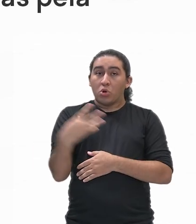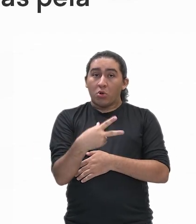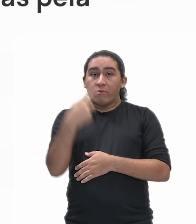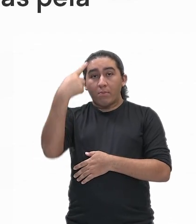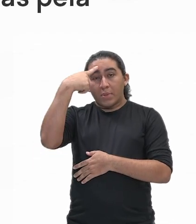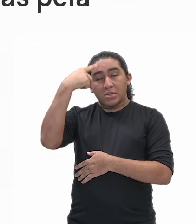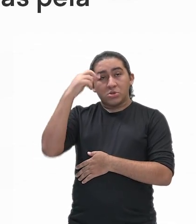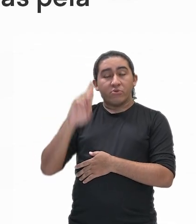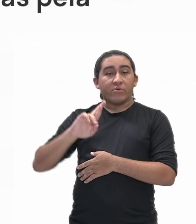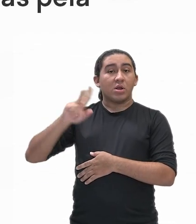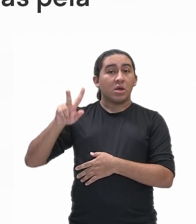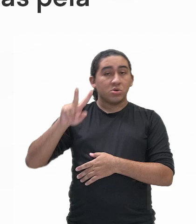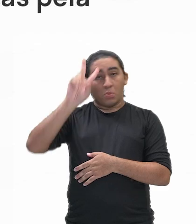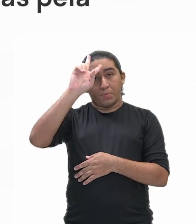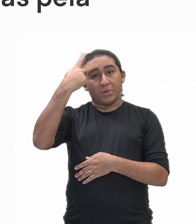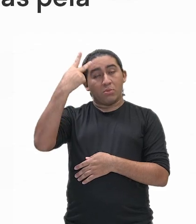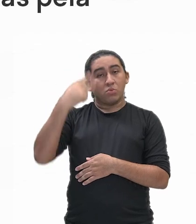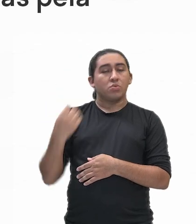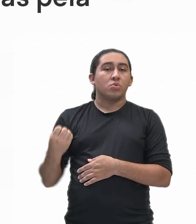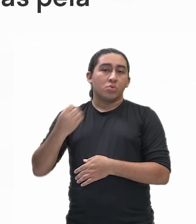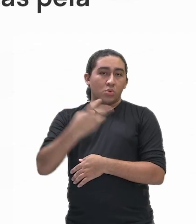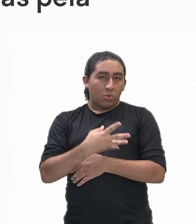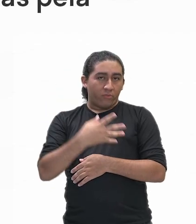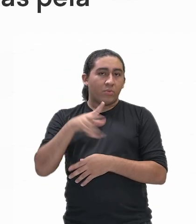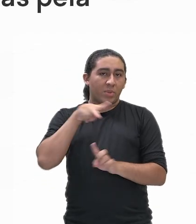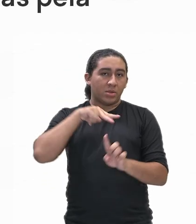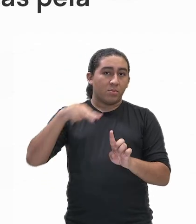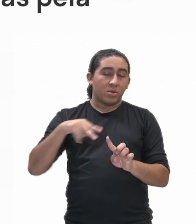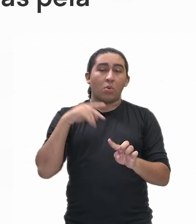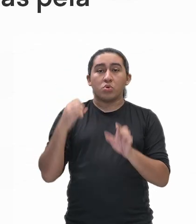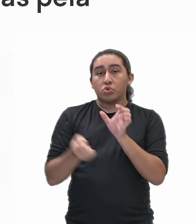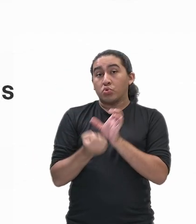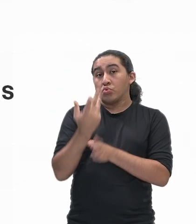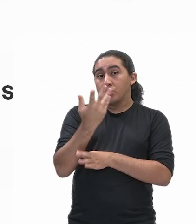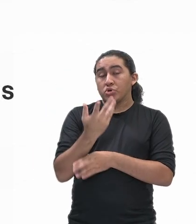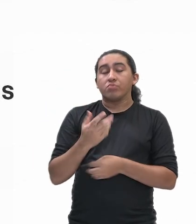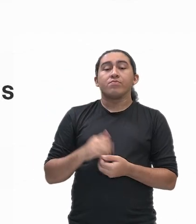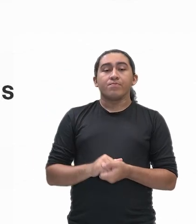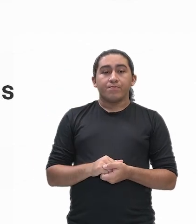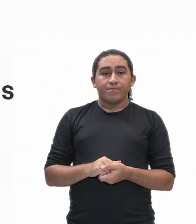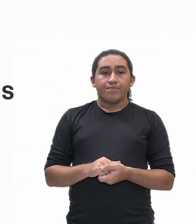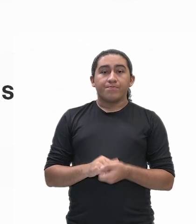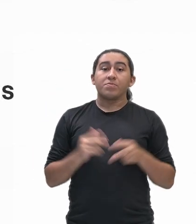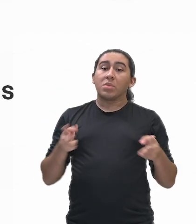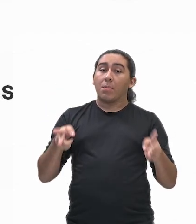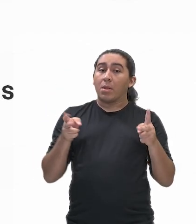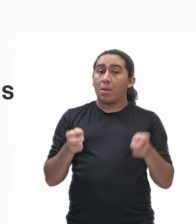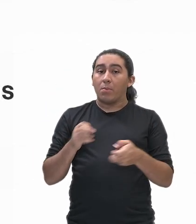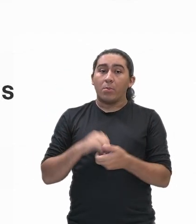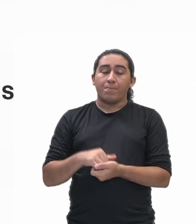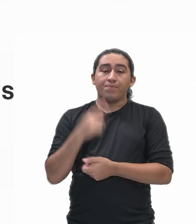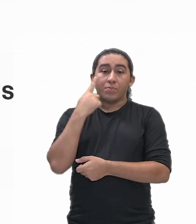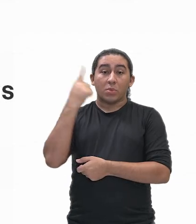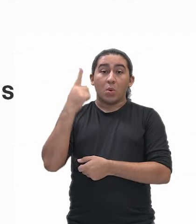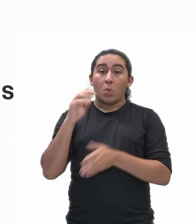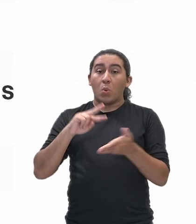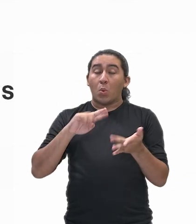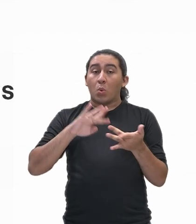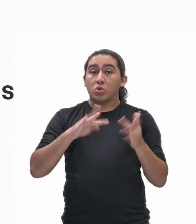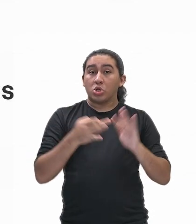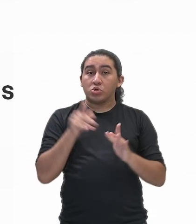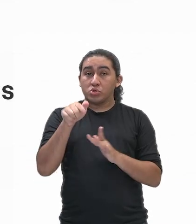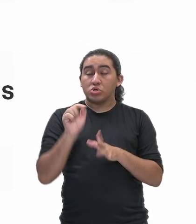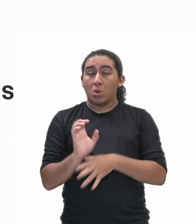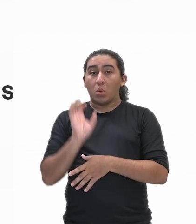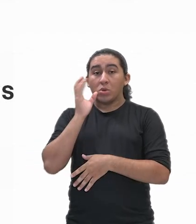ver, um novo paradigma vai surgir a partir daí. Então vejamos, o contexto em que isso se